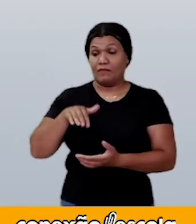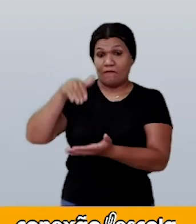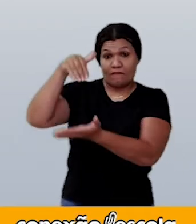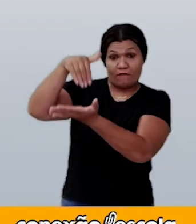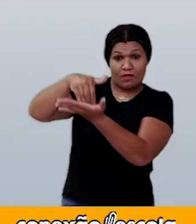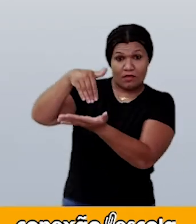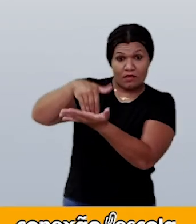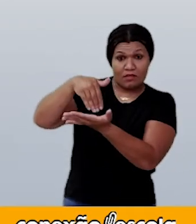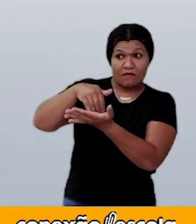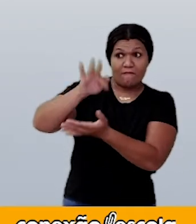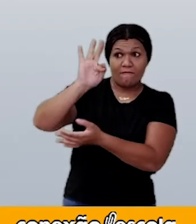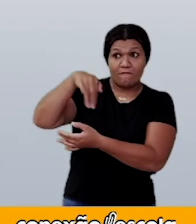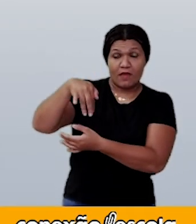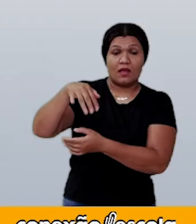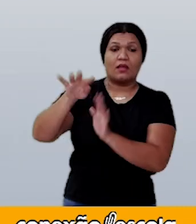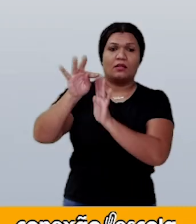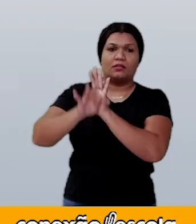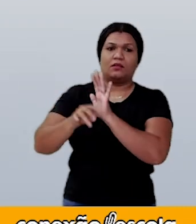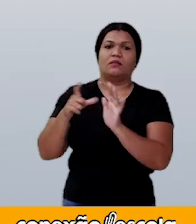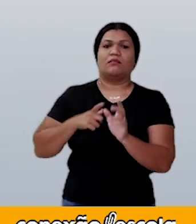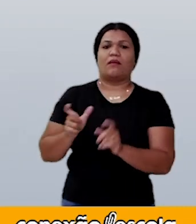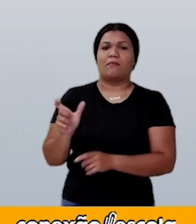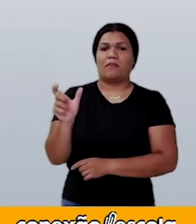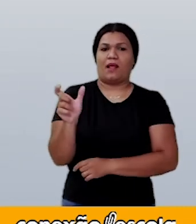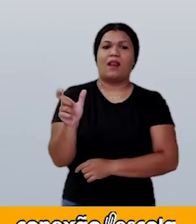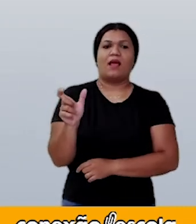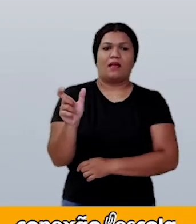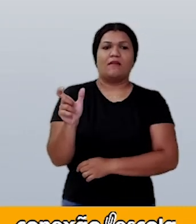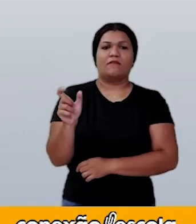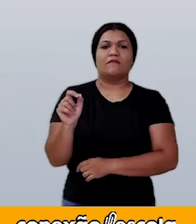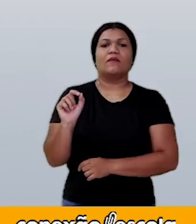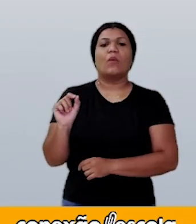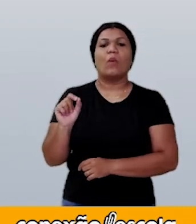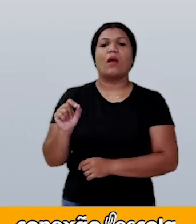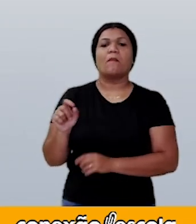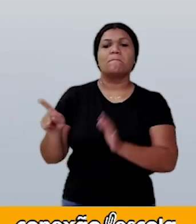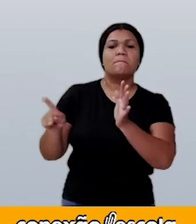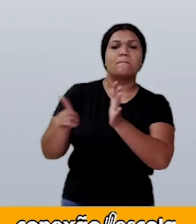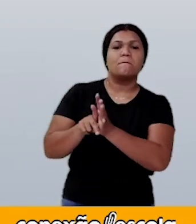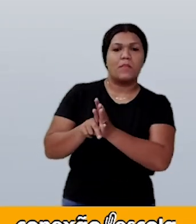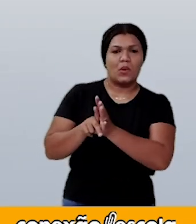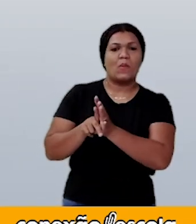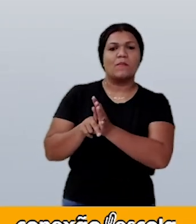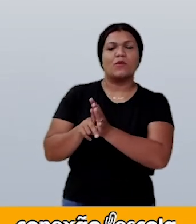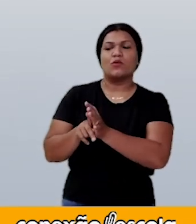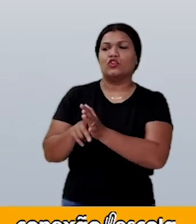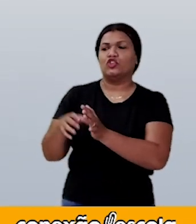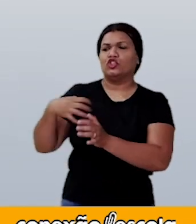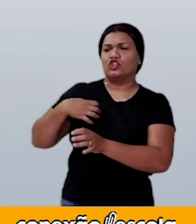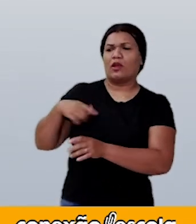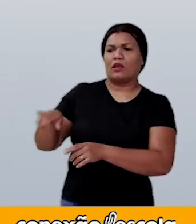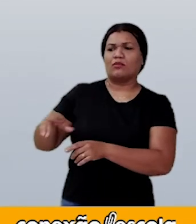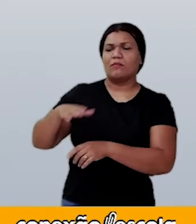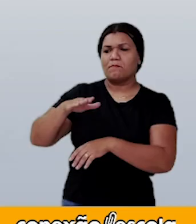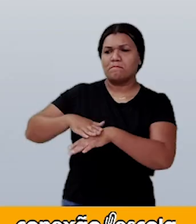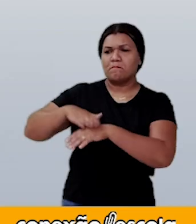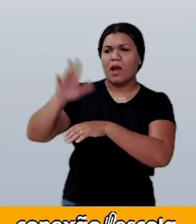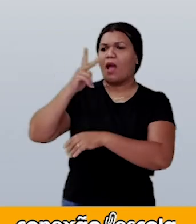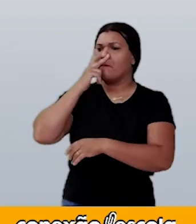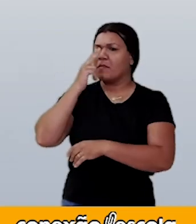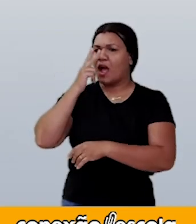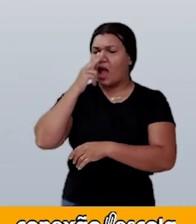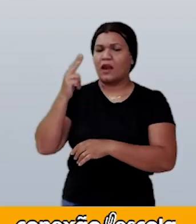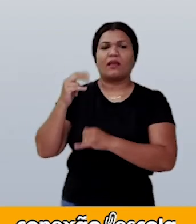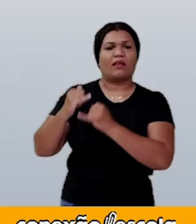do texto nós temos o termo de a espécie mais parecida com o ser humano